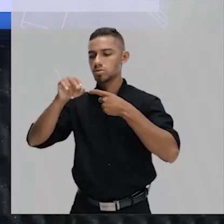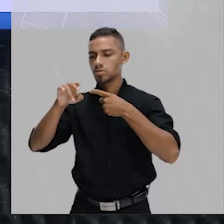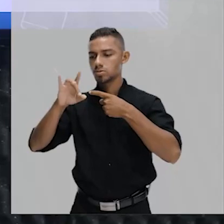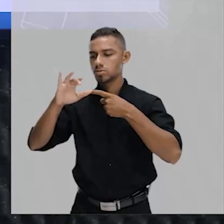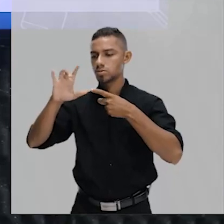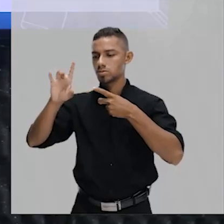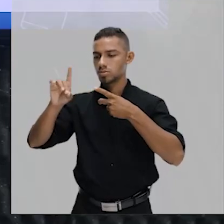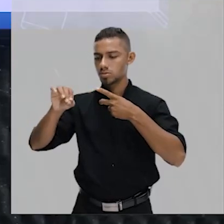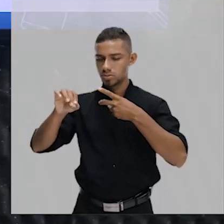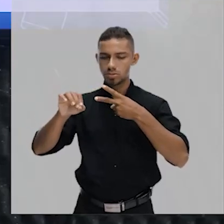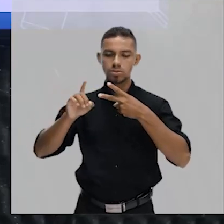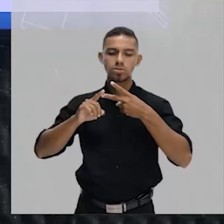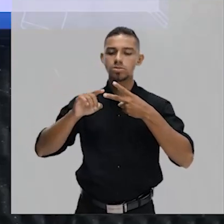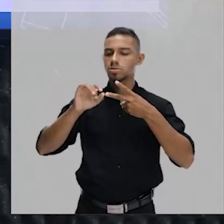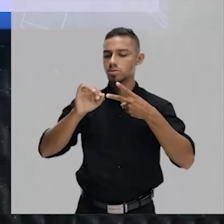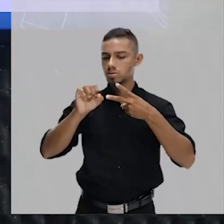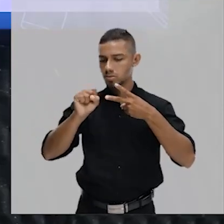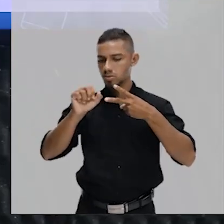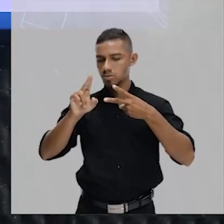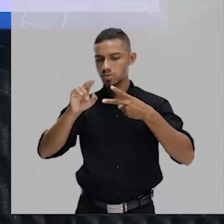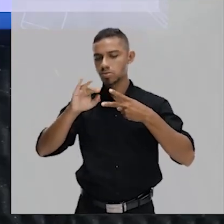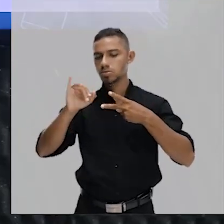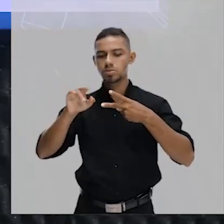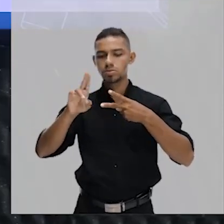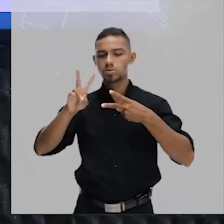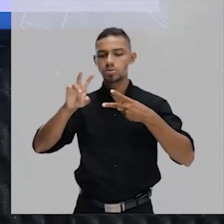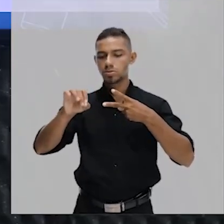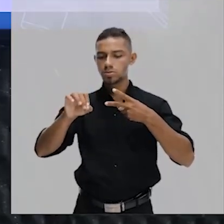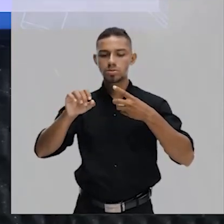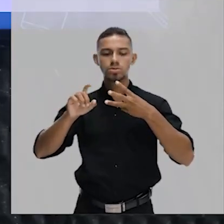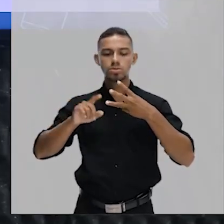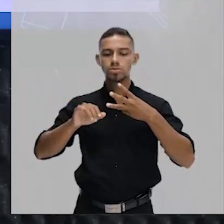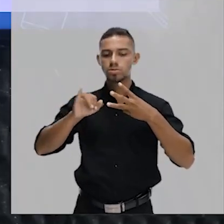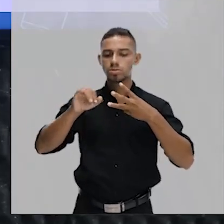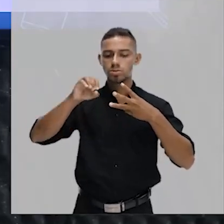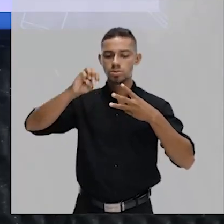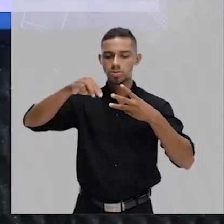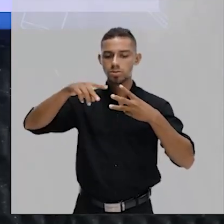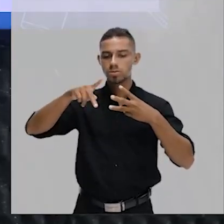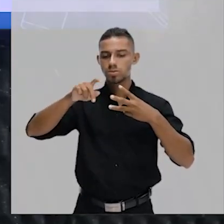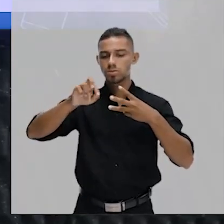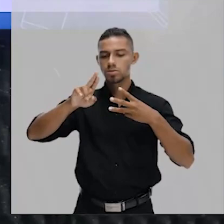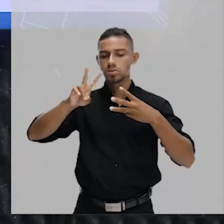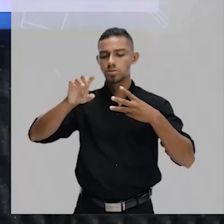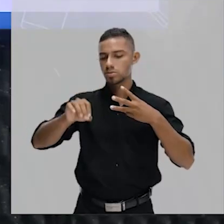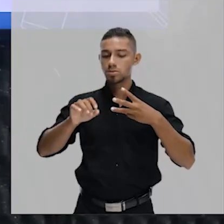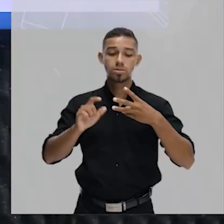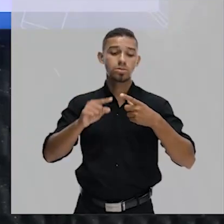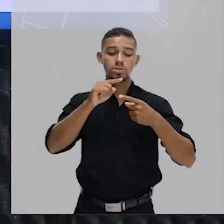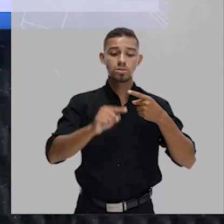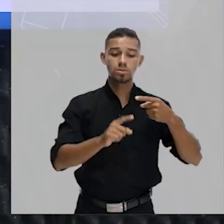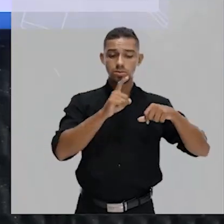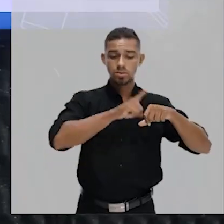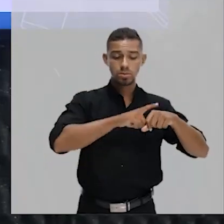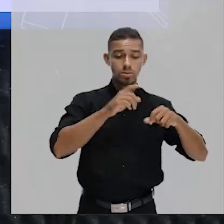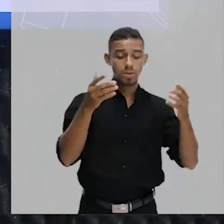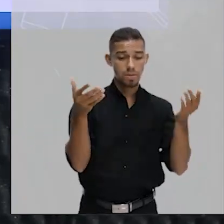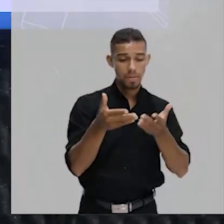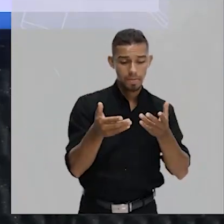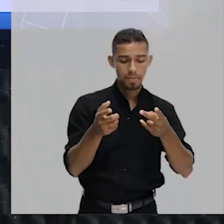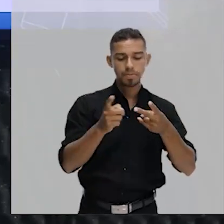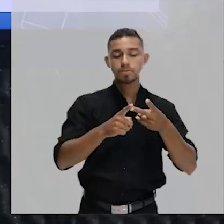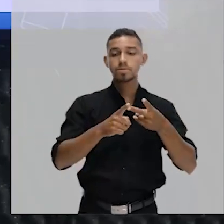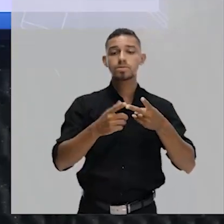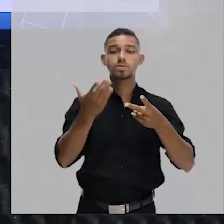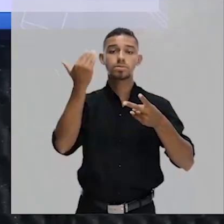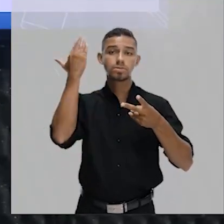o subjuntivo e o imperativo, né? E os tempos verbais, no caso, se é presente, pretérito ou